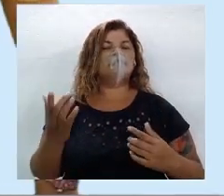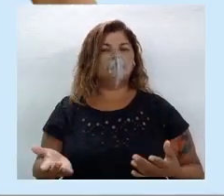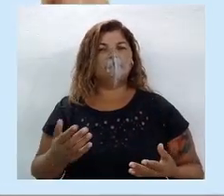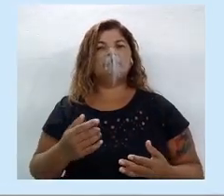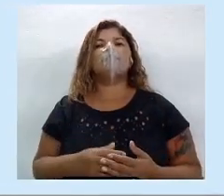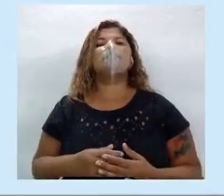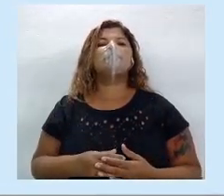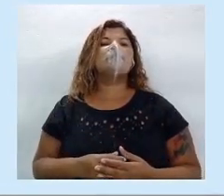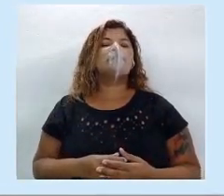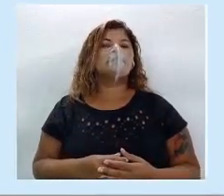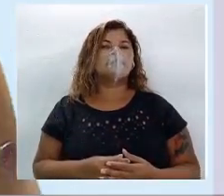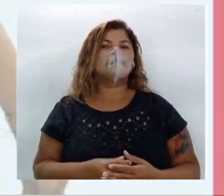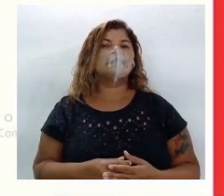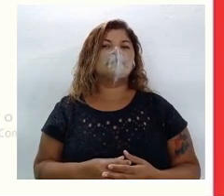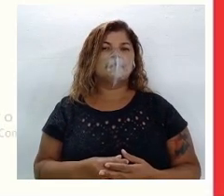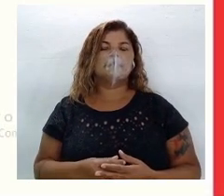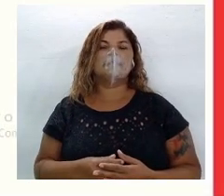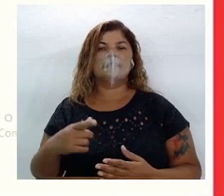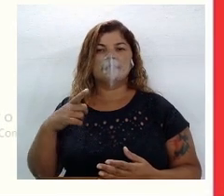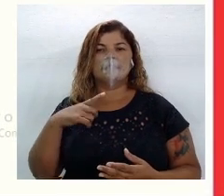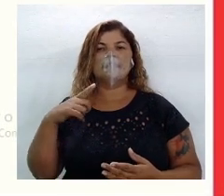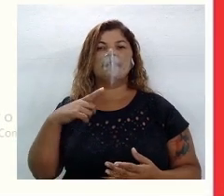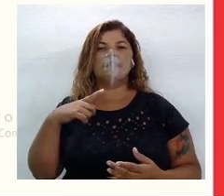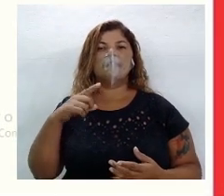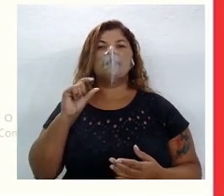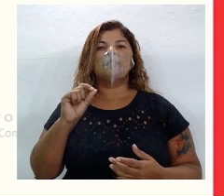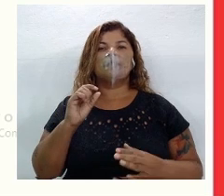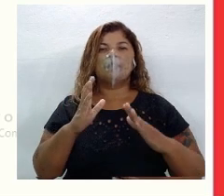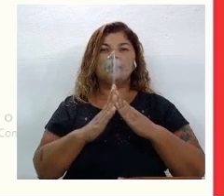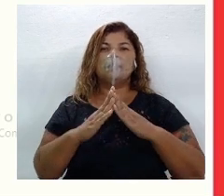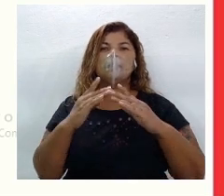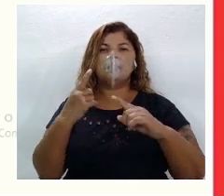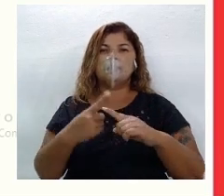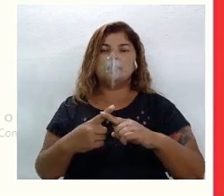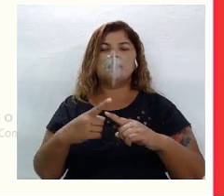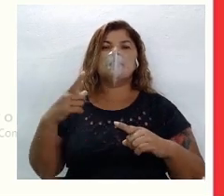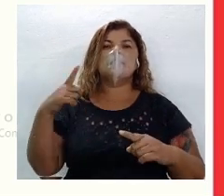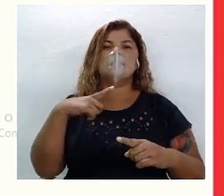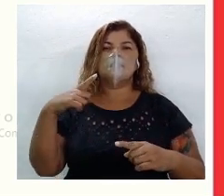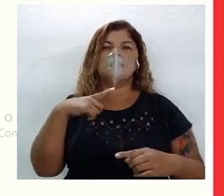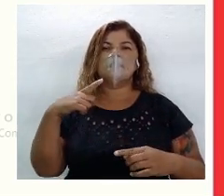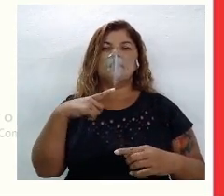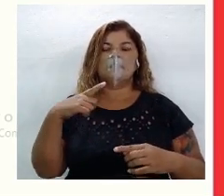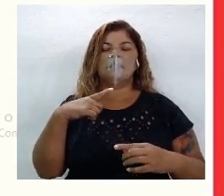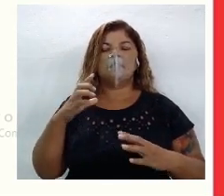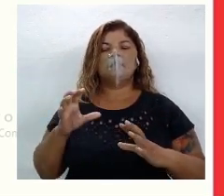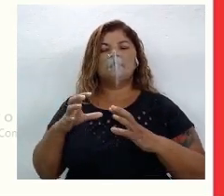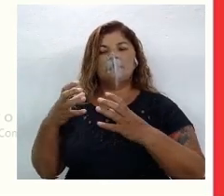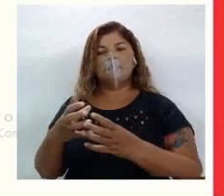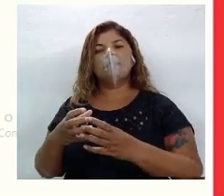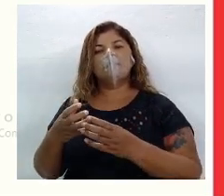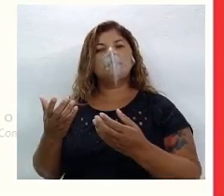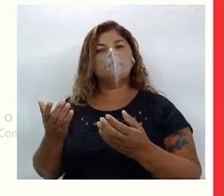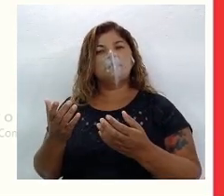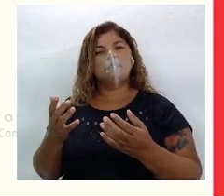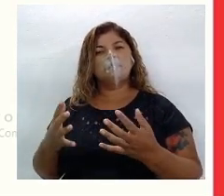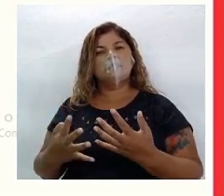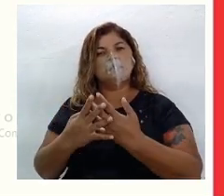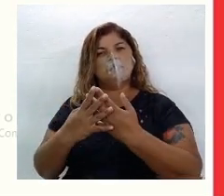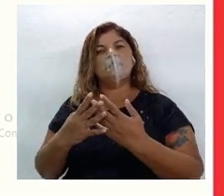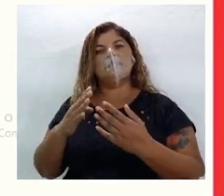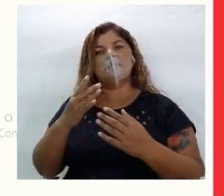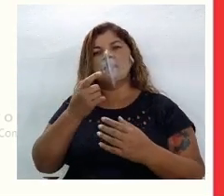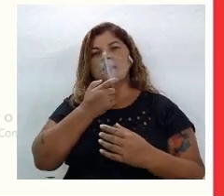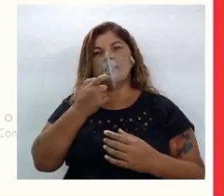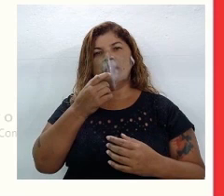humana. Na tela nós temos ainda a seguinte questão. Esta igreja contava com uma congregação da Inglaterra e da